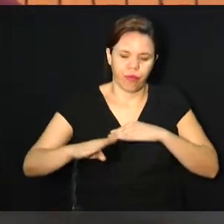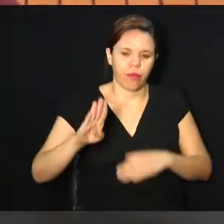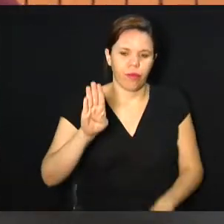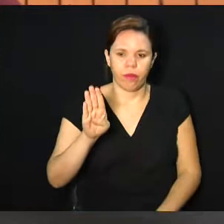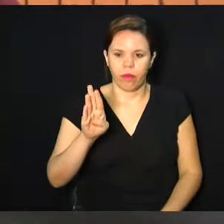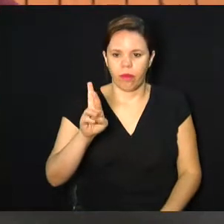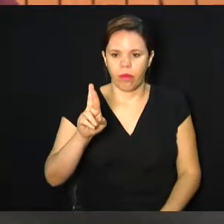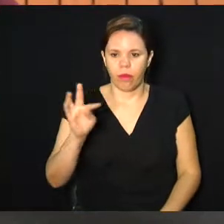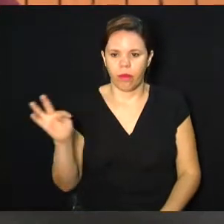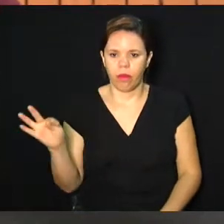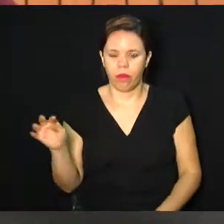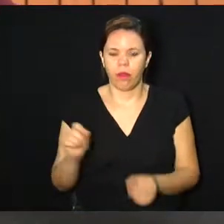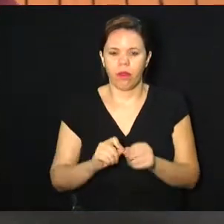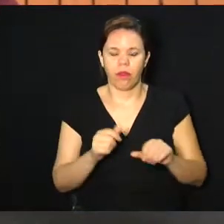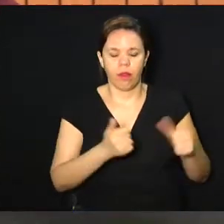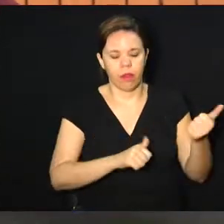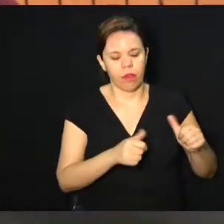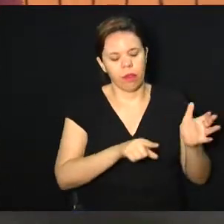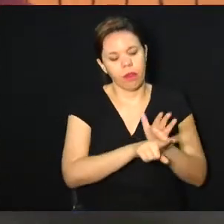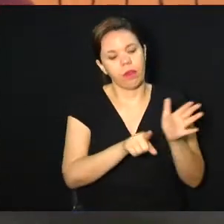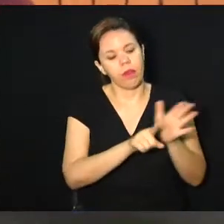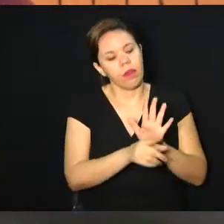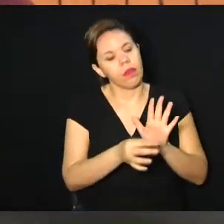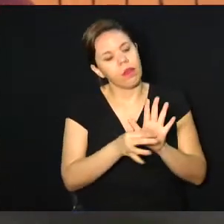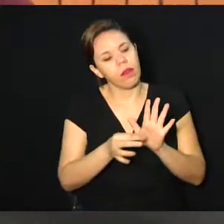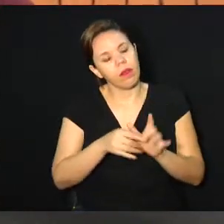fez uma simulação de uma consulta pública